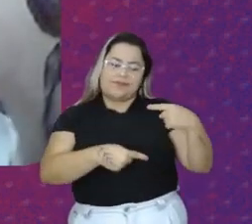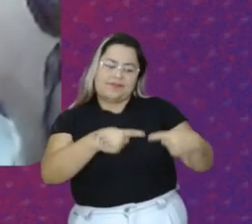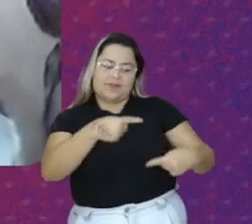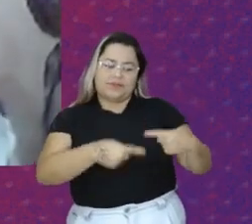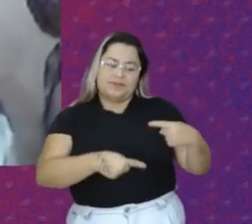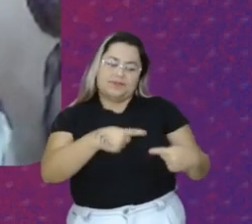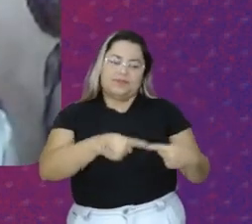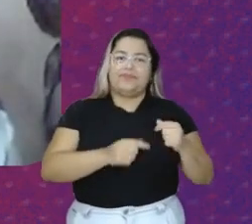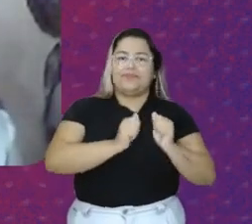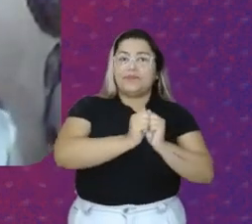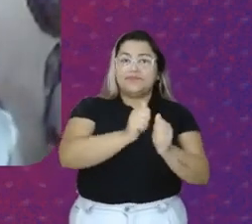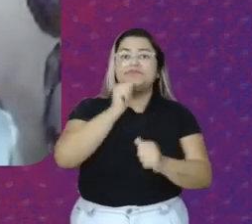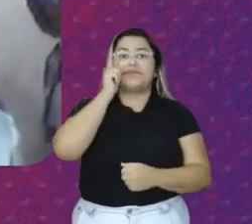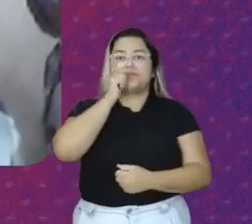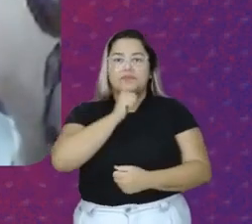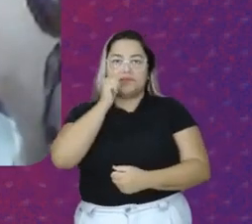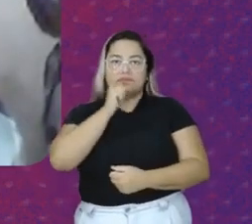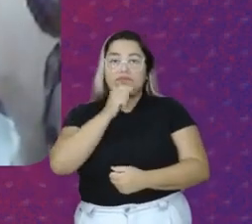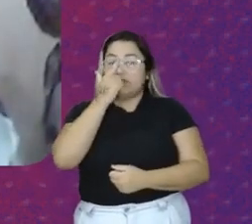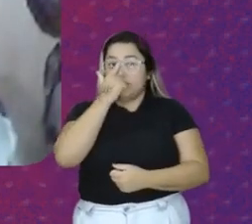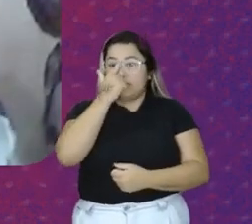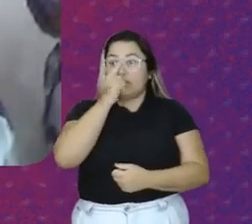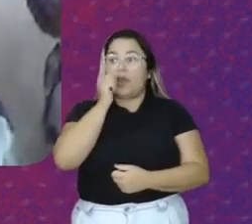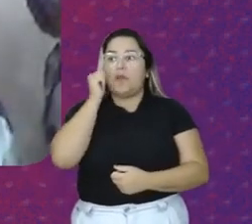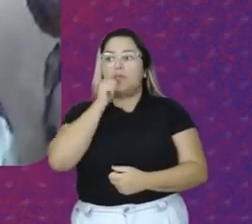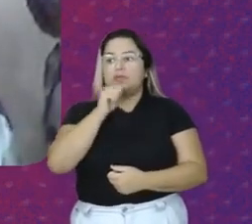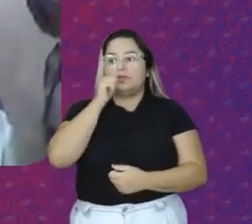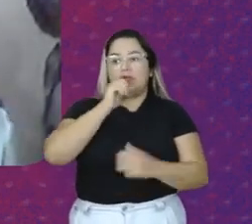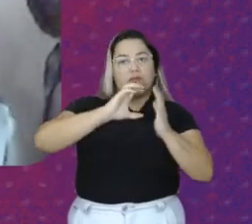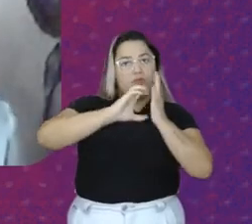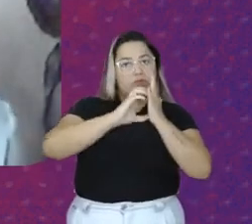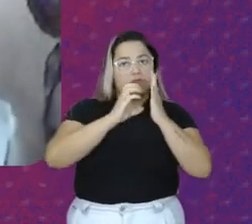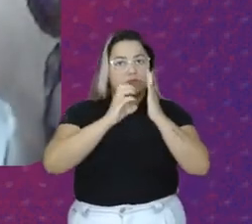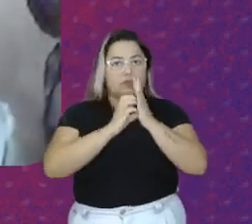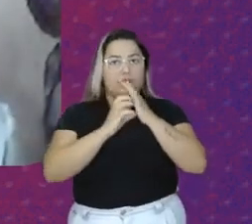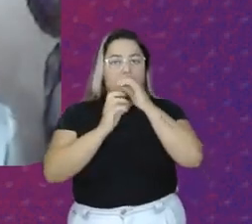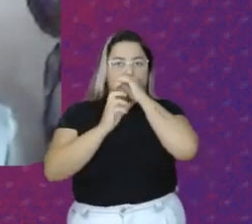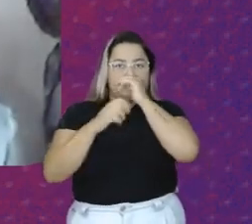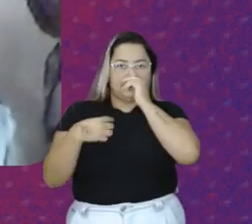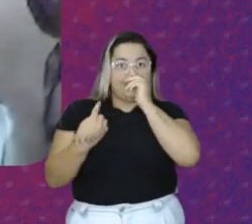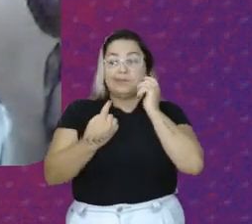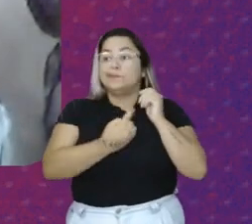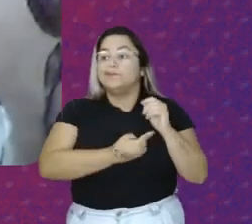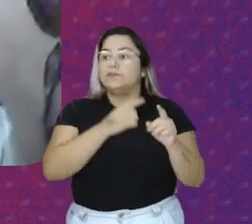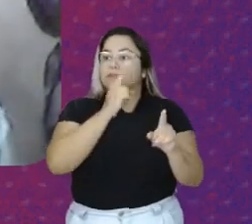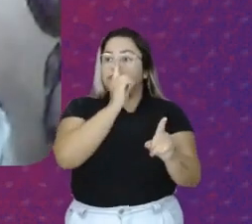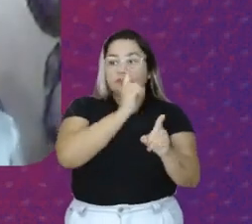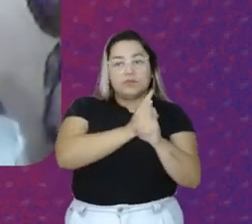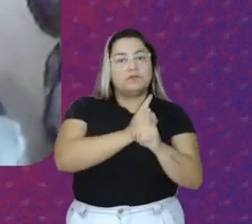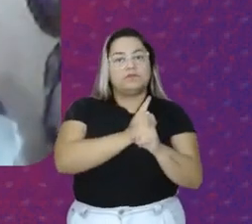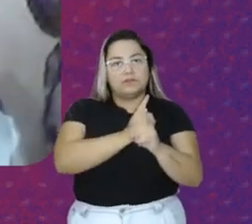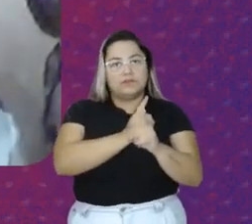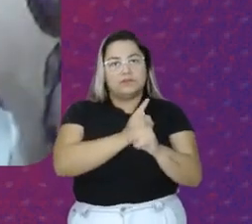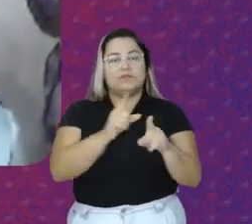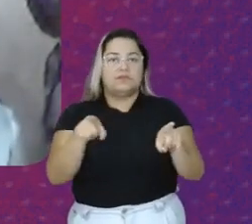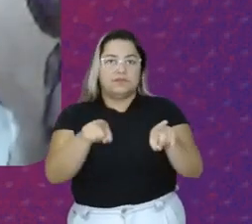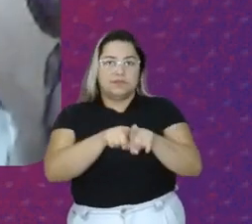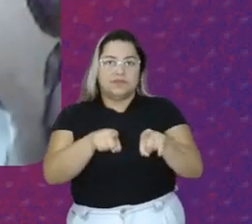com as mulheres, muitas mulheres saíram candidatas, e nós encontramos